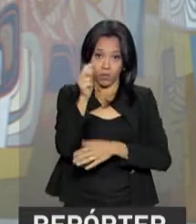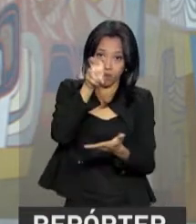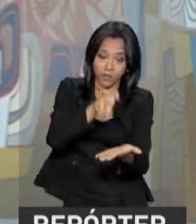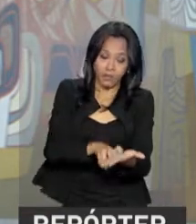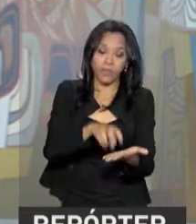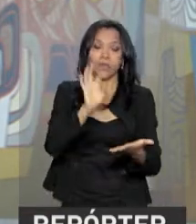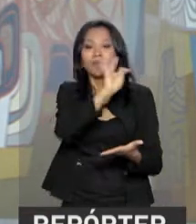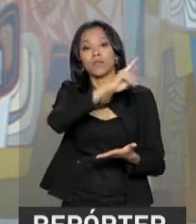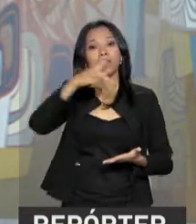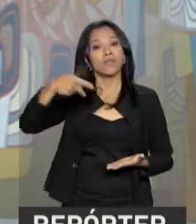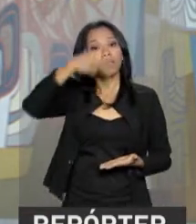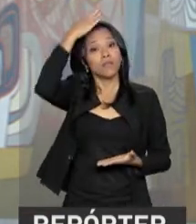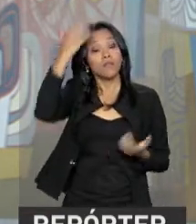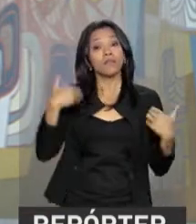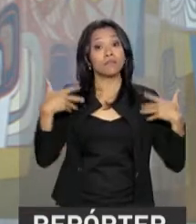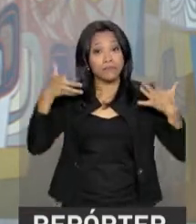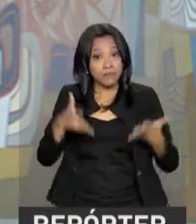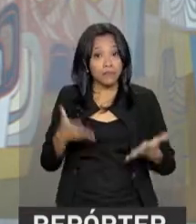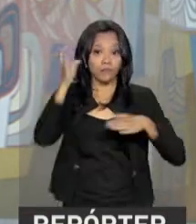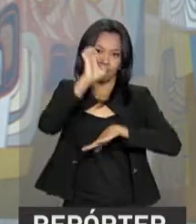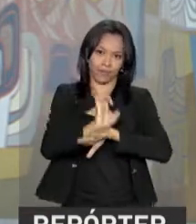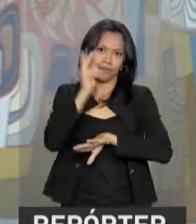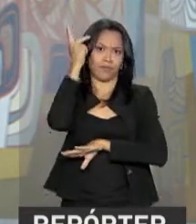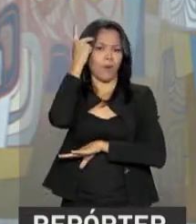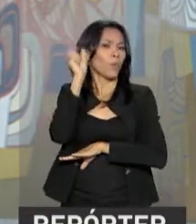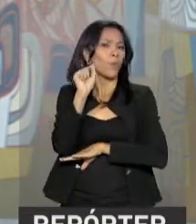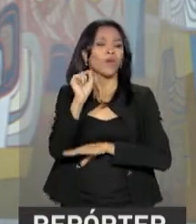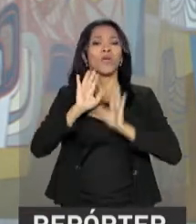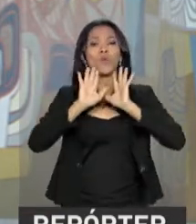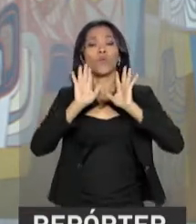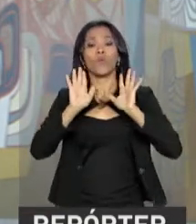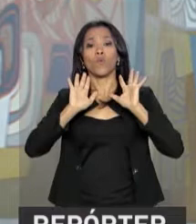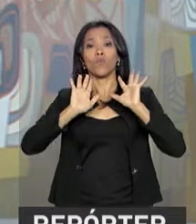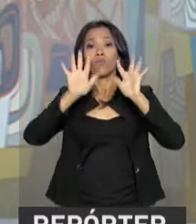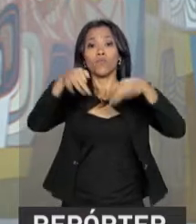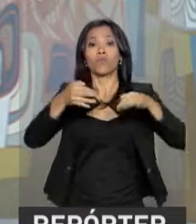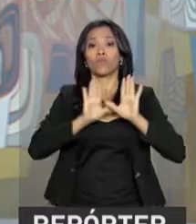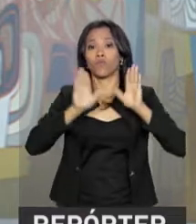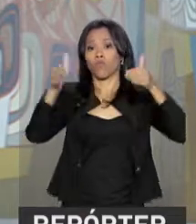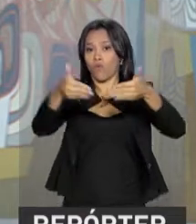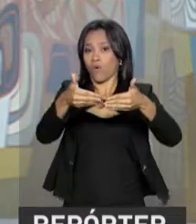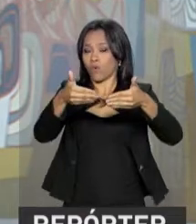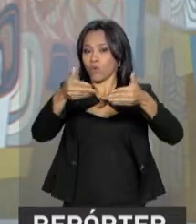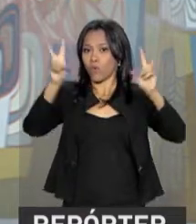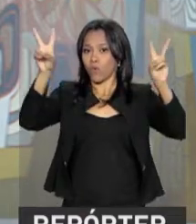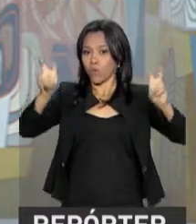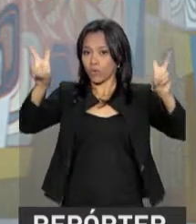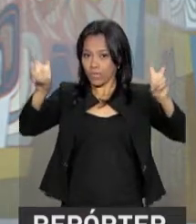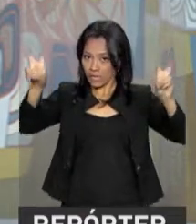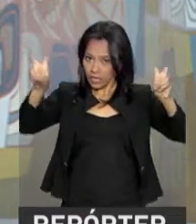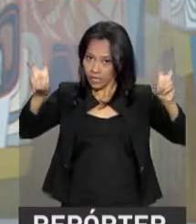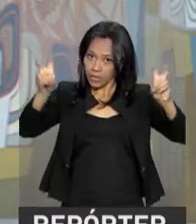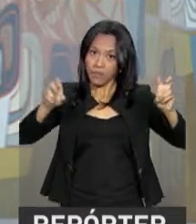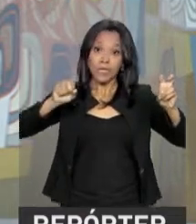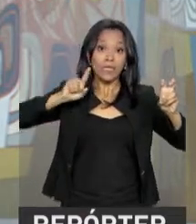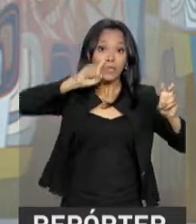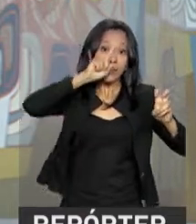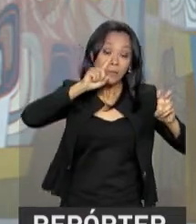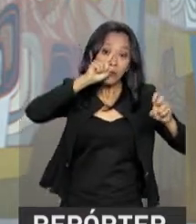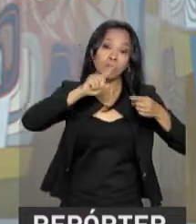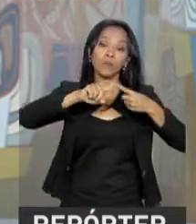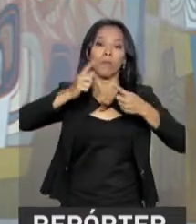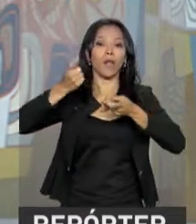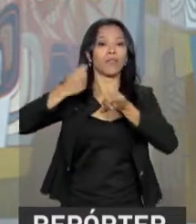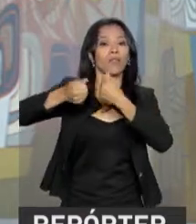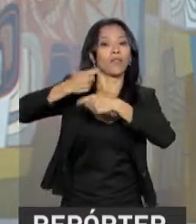Temer participa em São Paulo do encerramento do Fórum sobre Riscos para Negócios